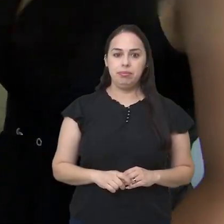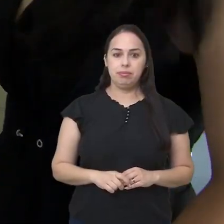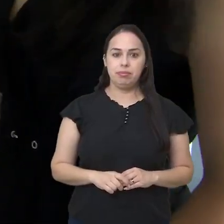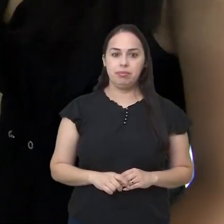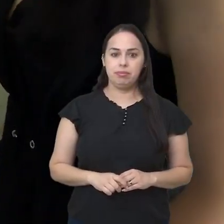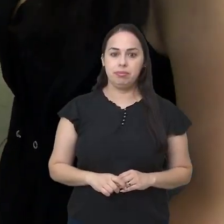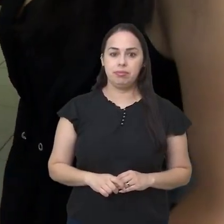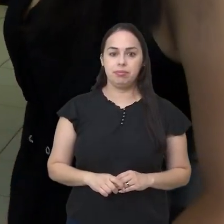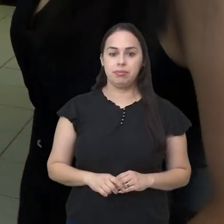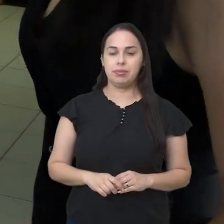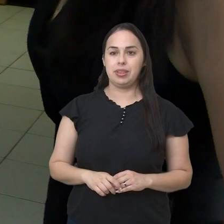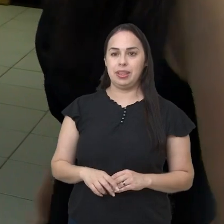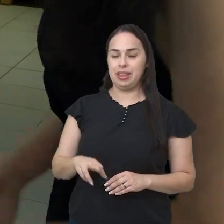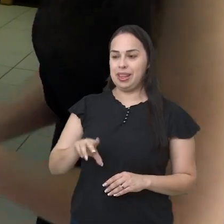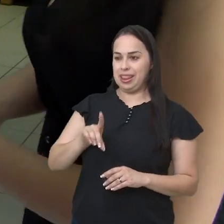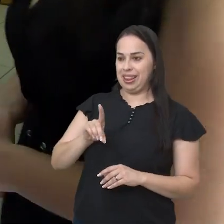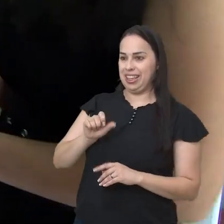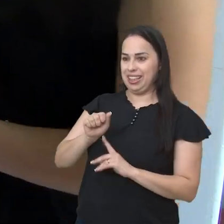Daniela.